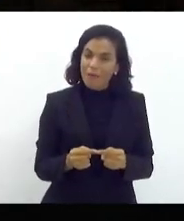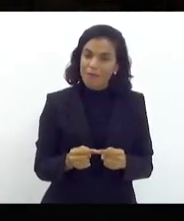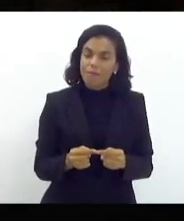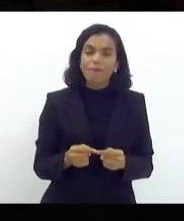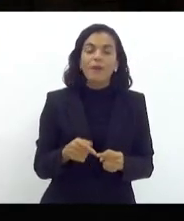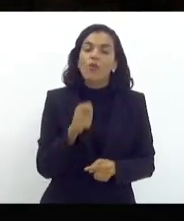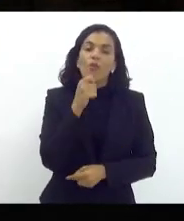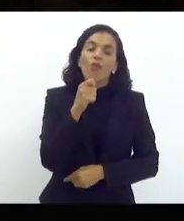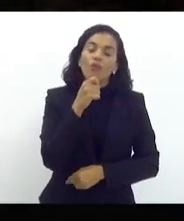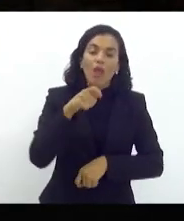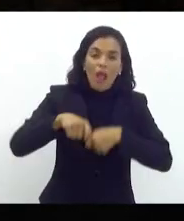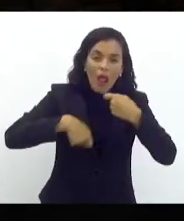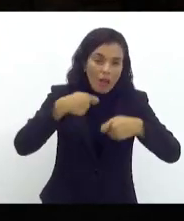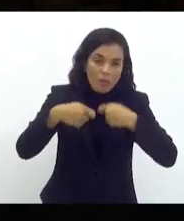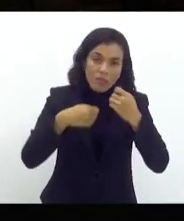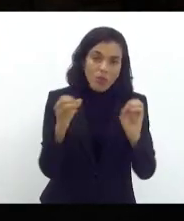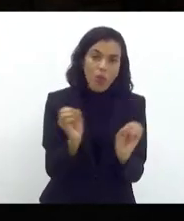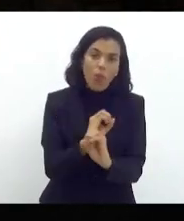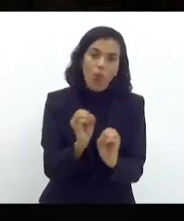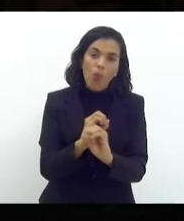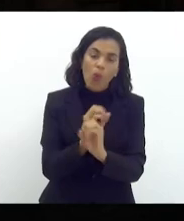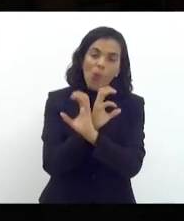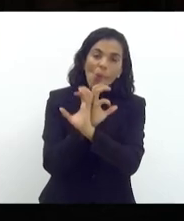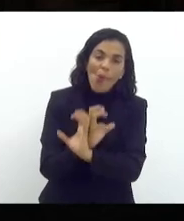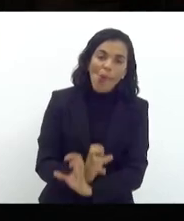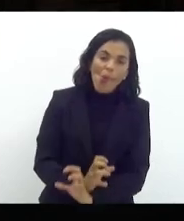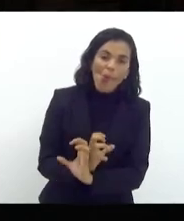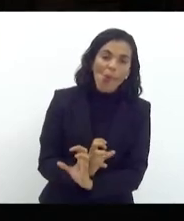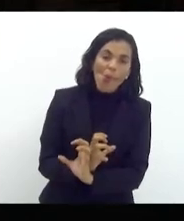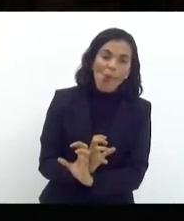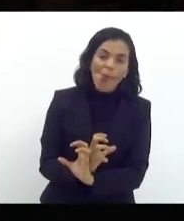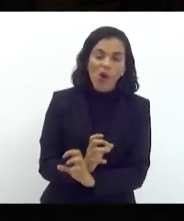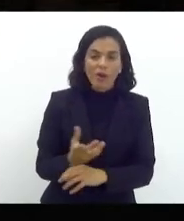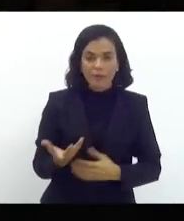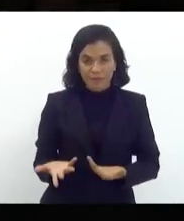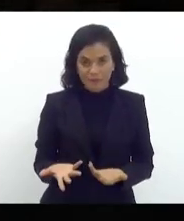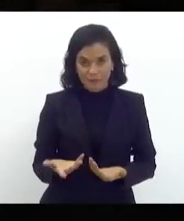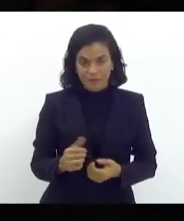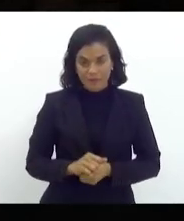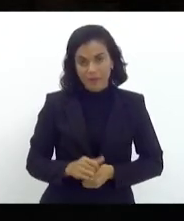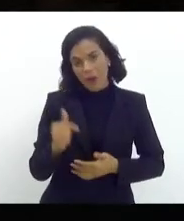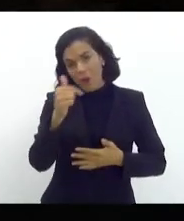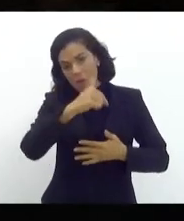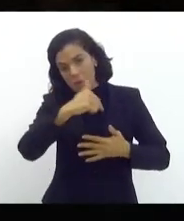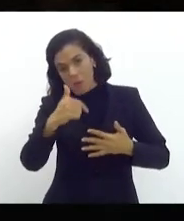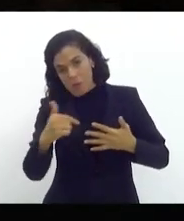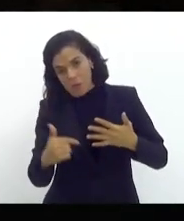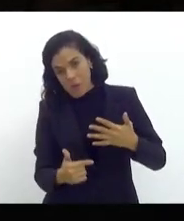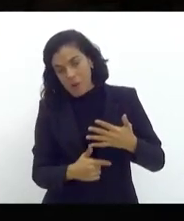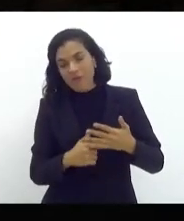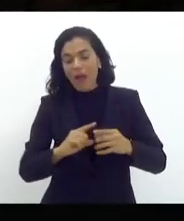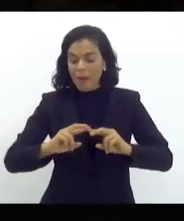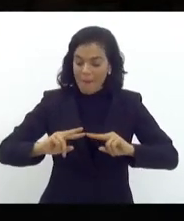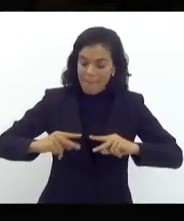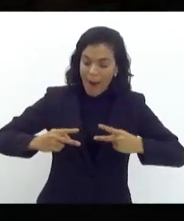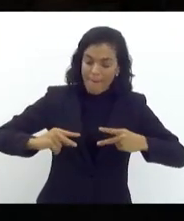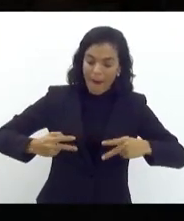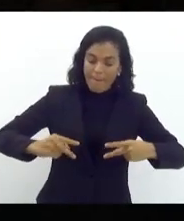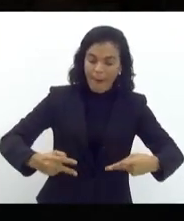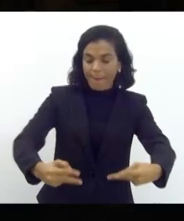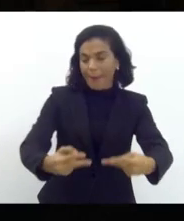se não tem alimentação e tudo mais vai daí derivando